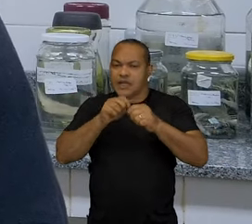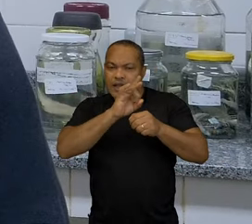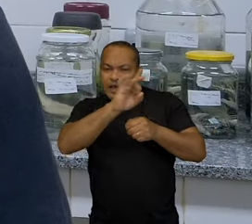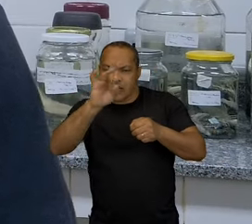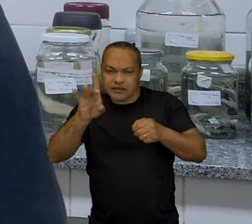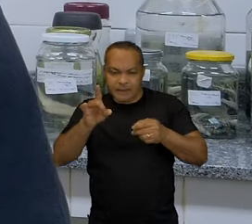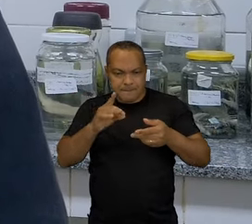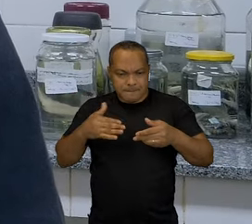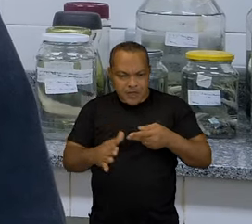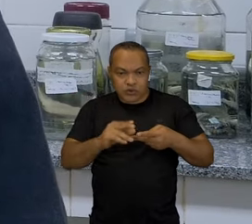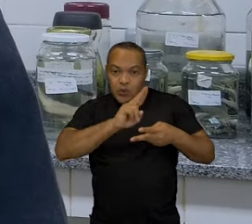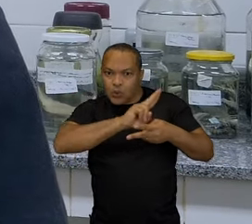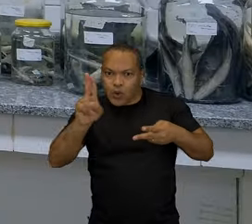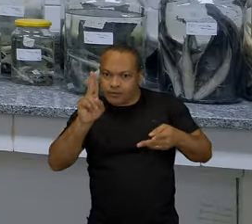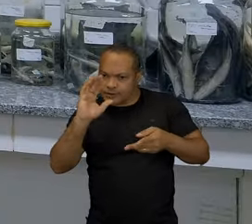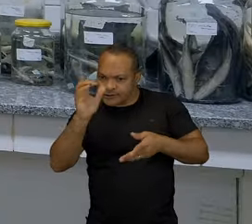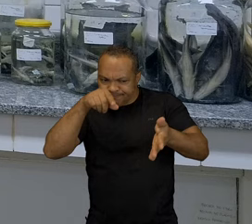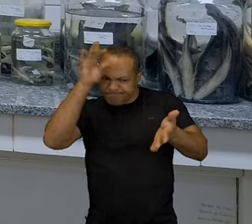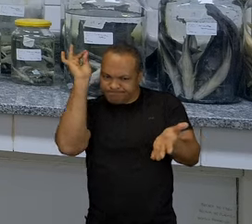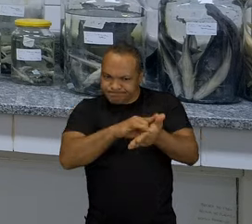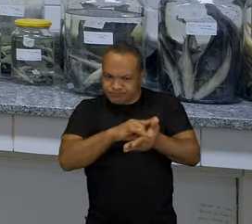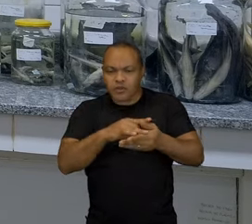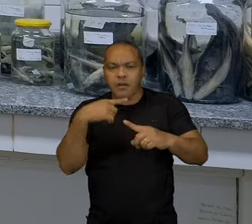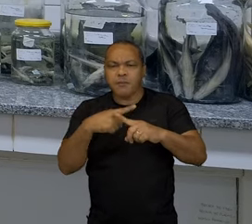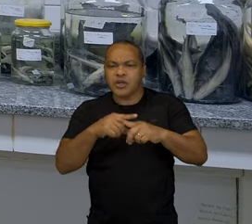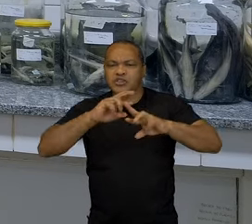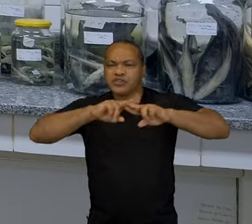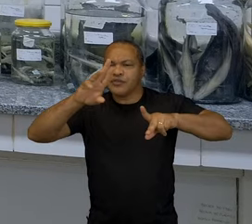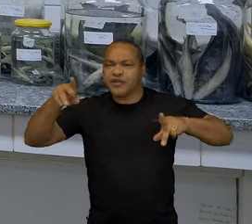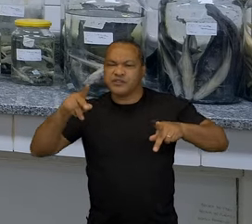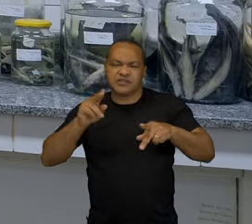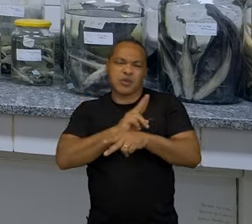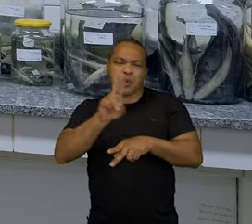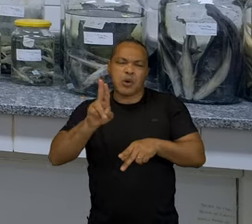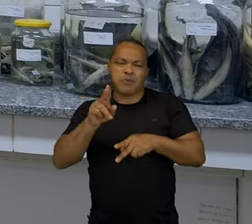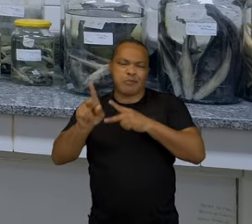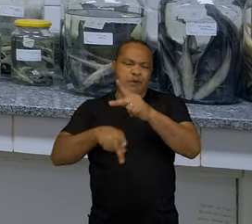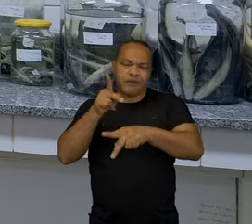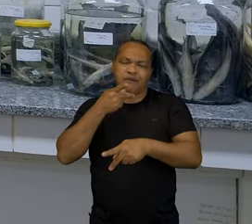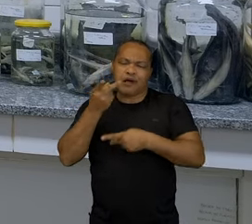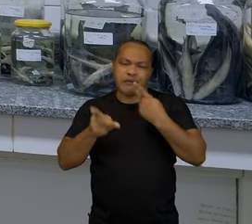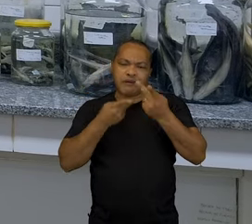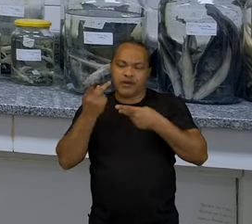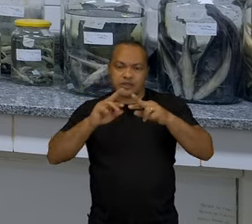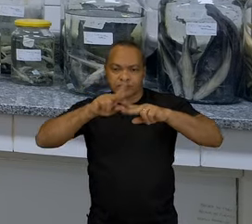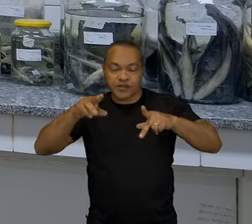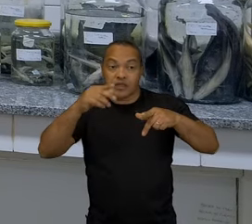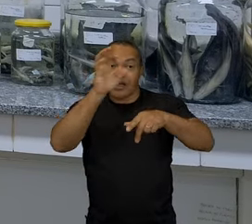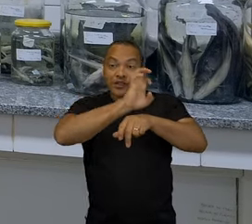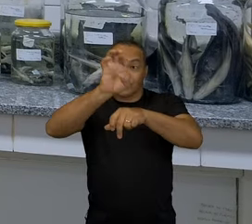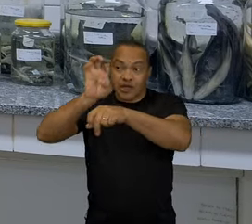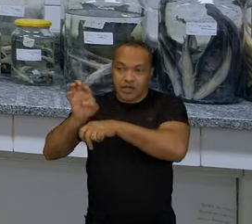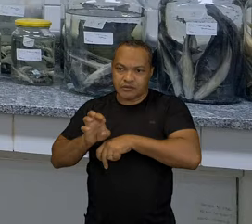espécies recebam um nome científico. Isso porque, diferente dos nomes populares, que podem variar de região